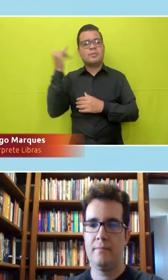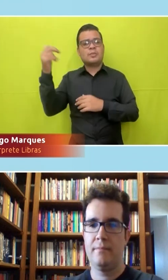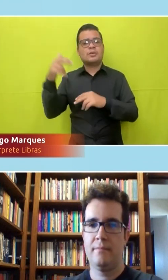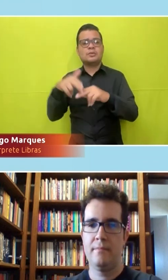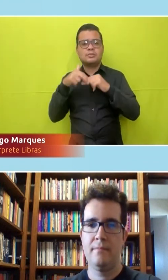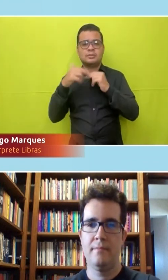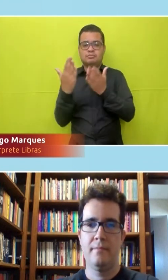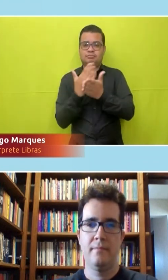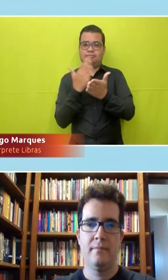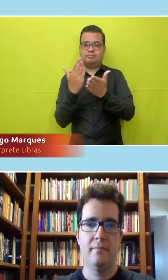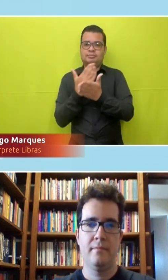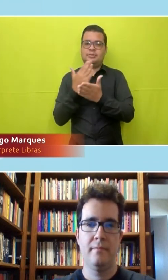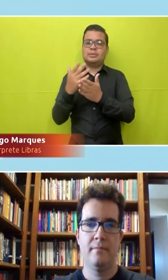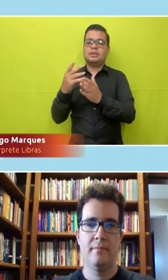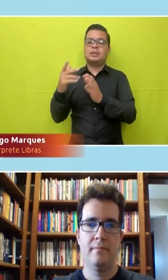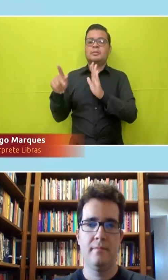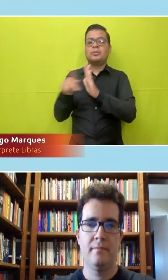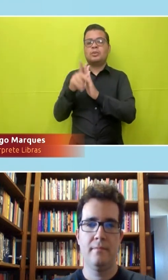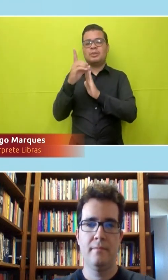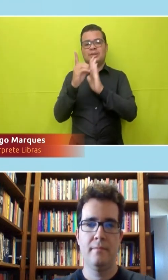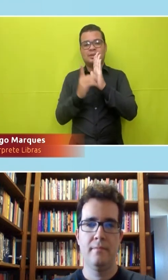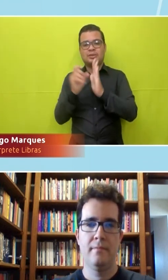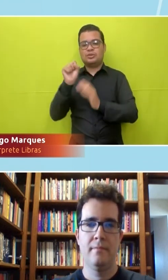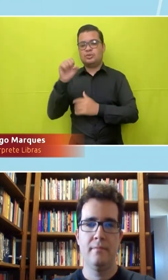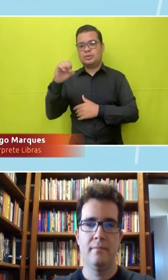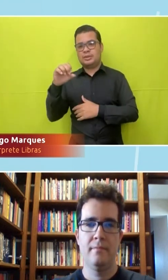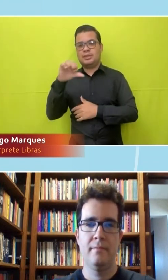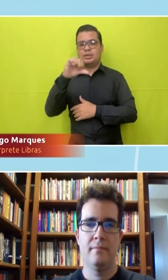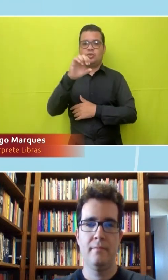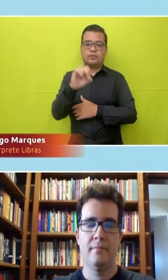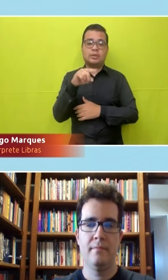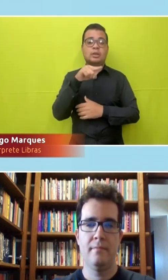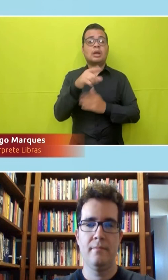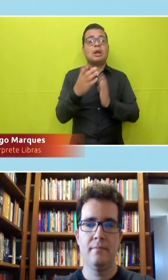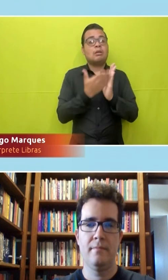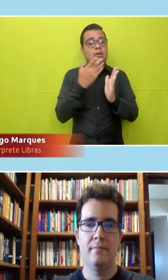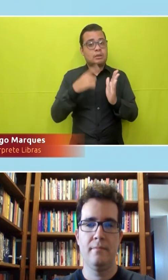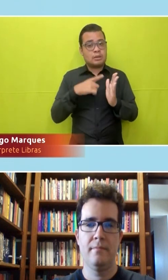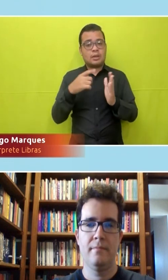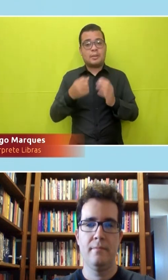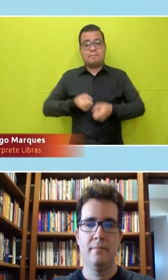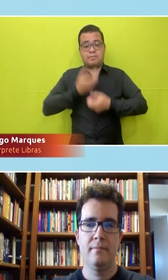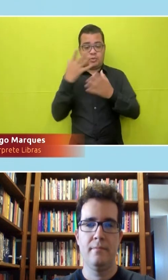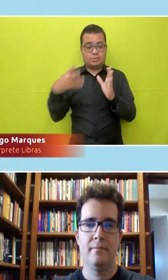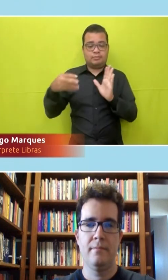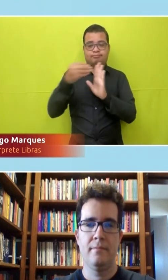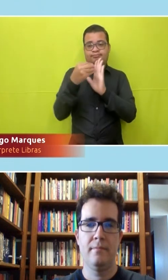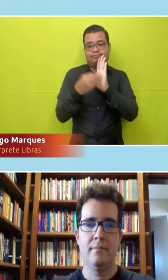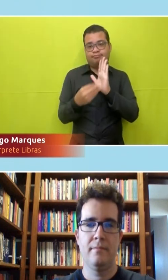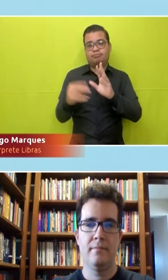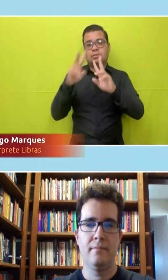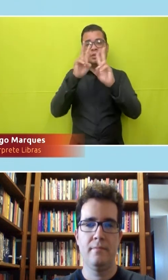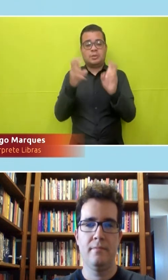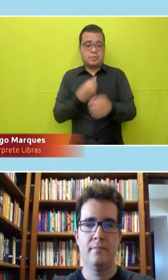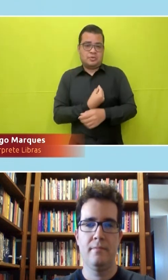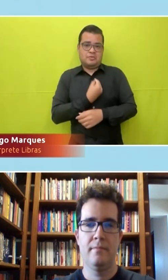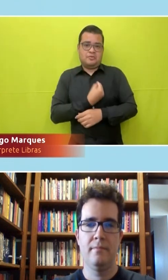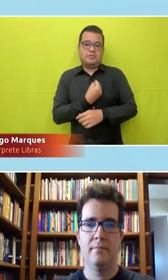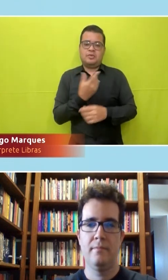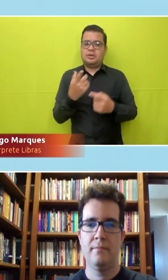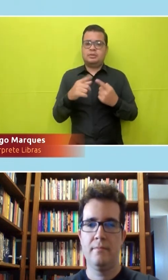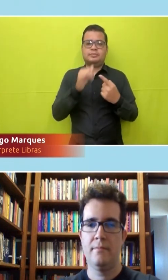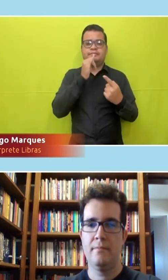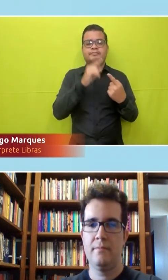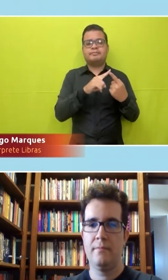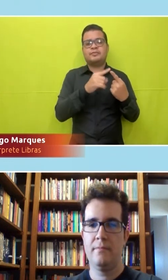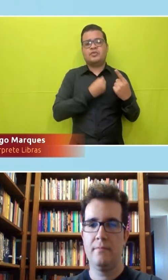da década de 80 e 90, reúne poemas que refletem sobre os movimentos da vida, como o amor, o corpo e a